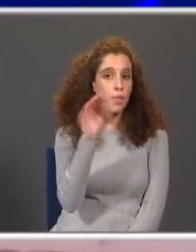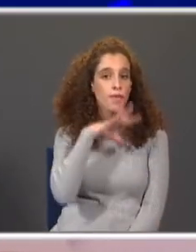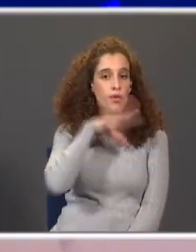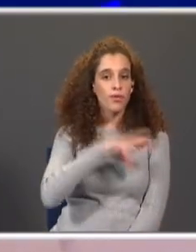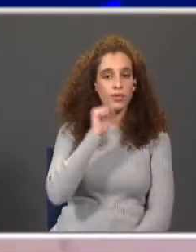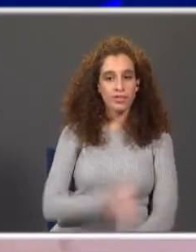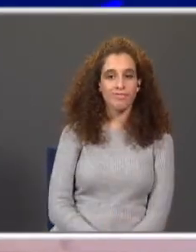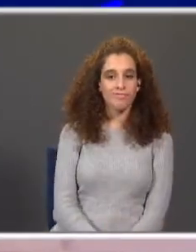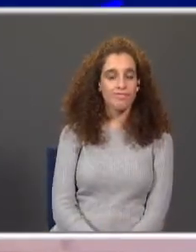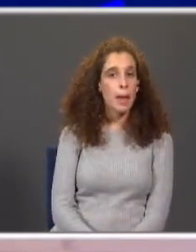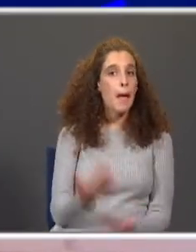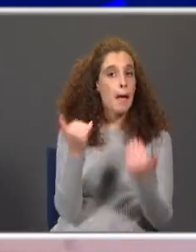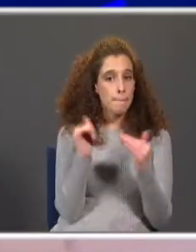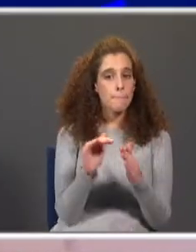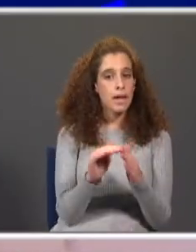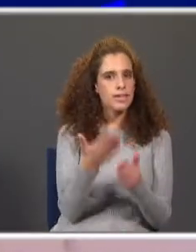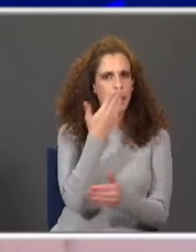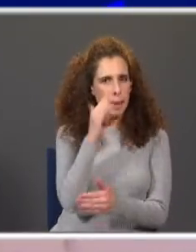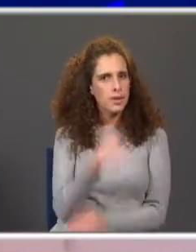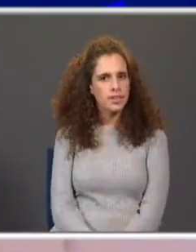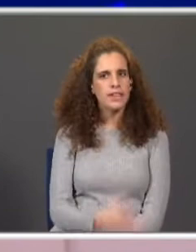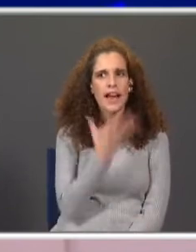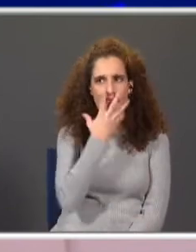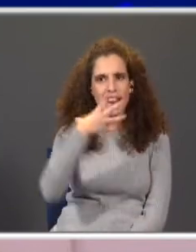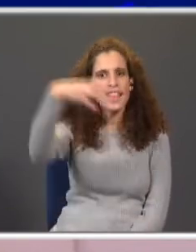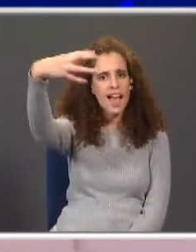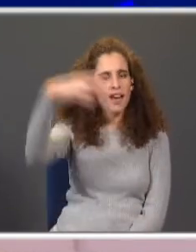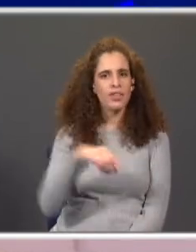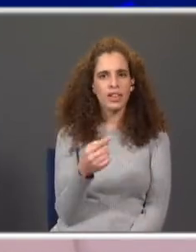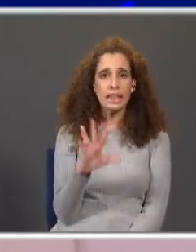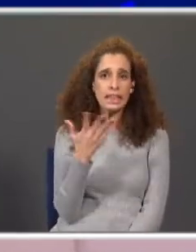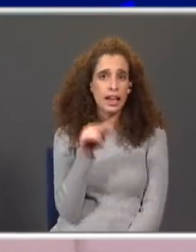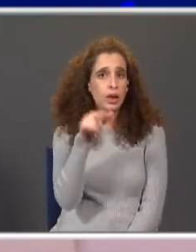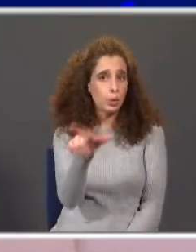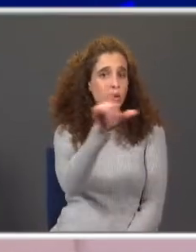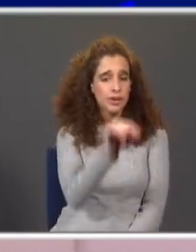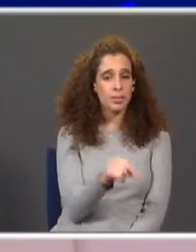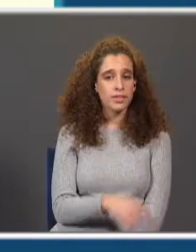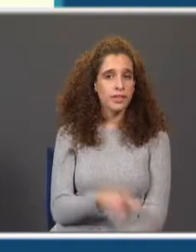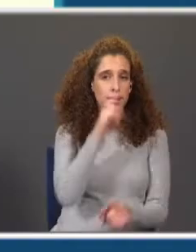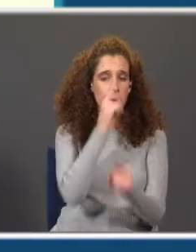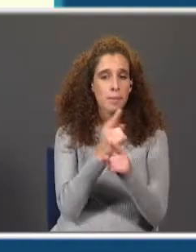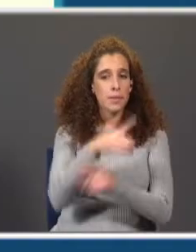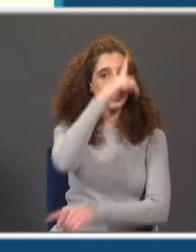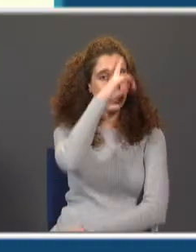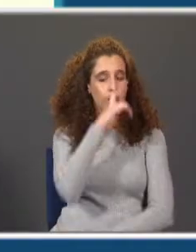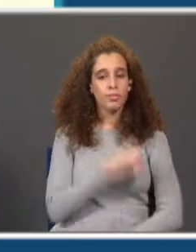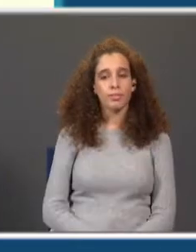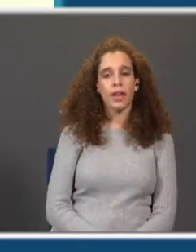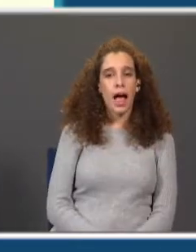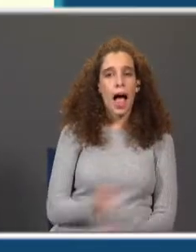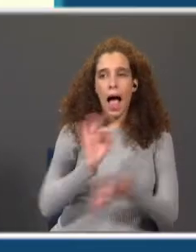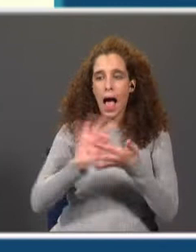com os microfones. Mas, de facto, era parecido com isto que acontece aqui. Se calhar tu também tens esta recordação. E há